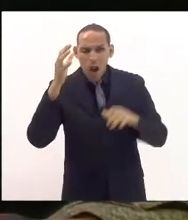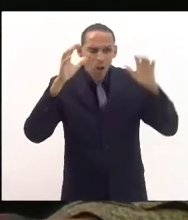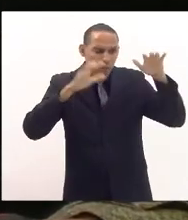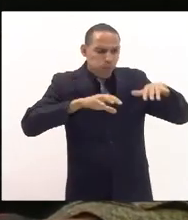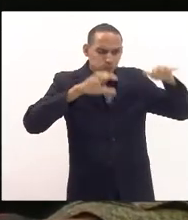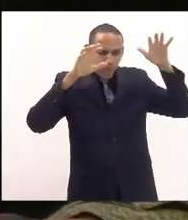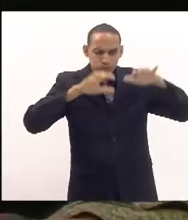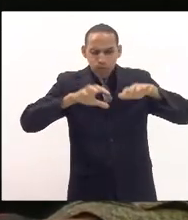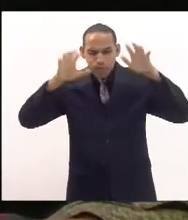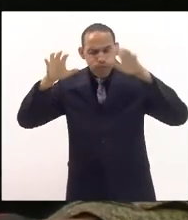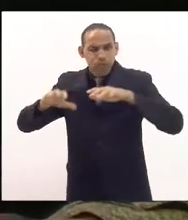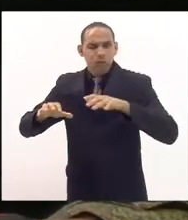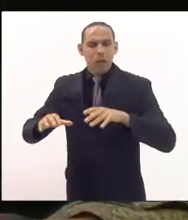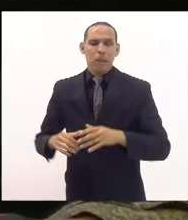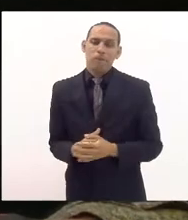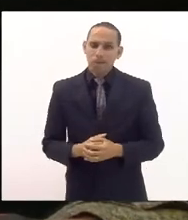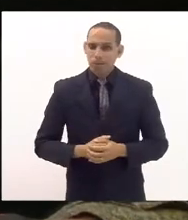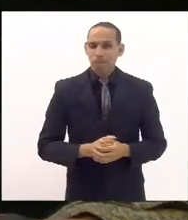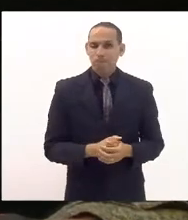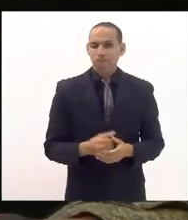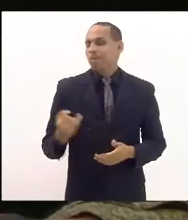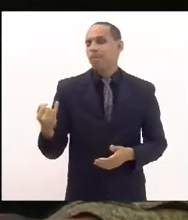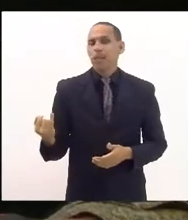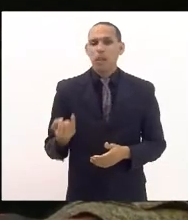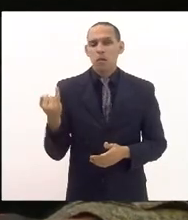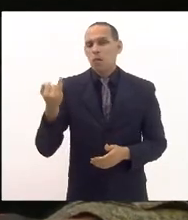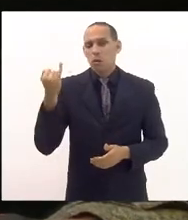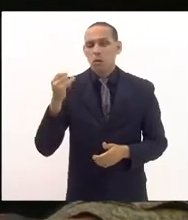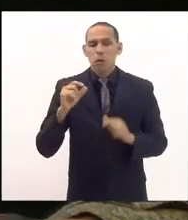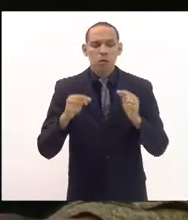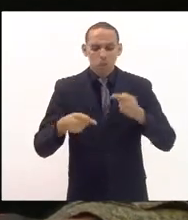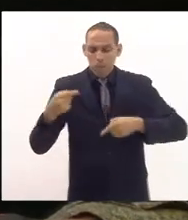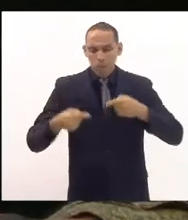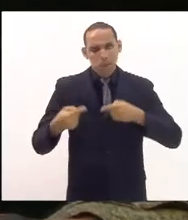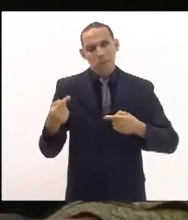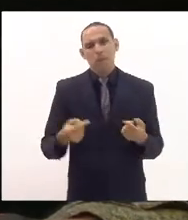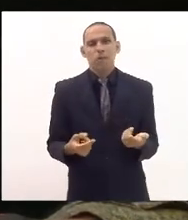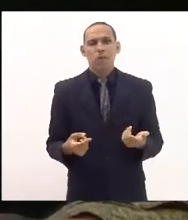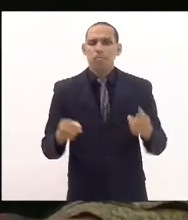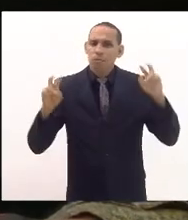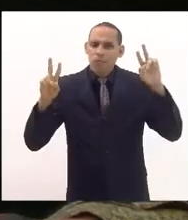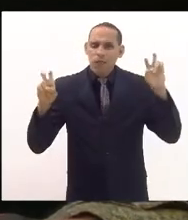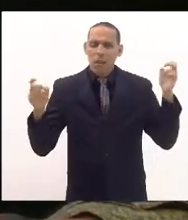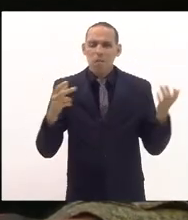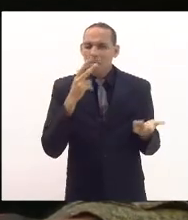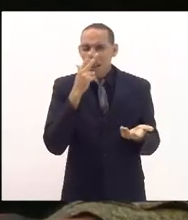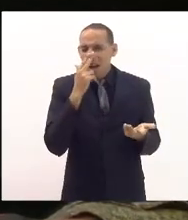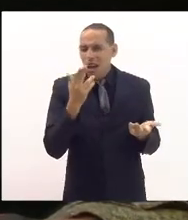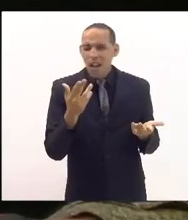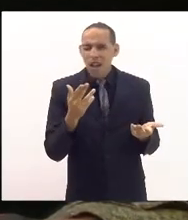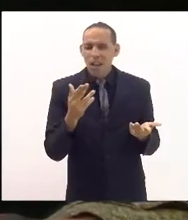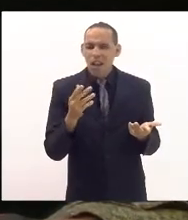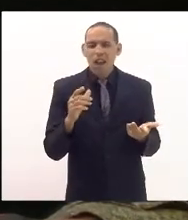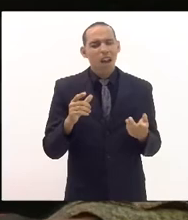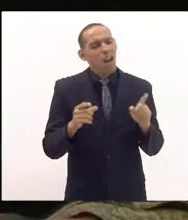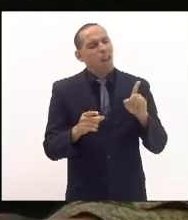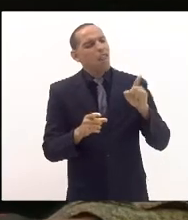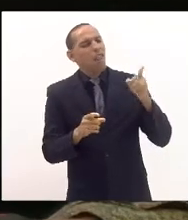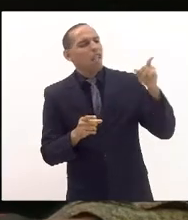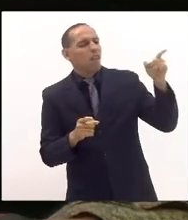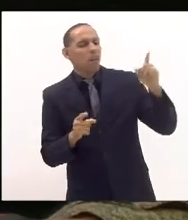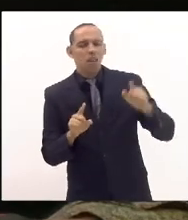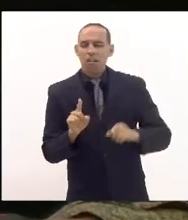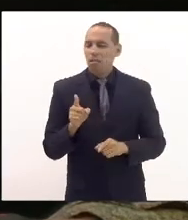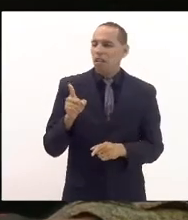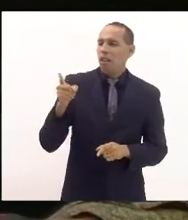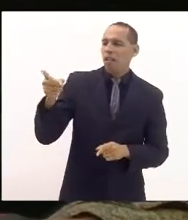chuvas EA importância de discutir esse tema que parece tão distante mas quando